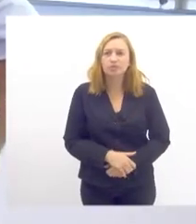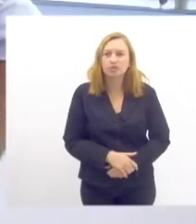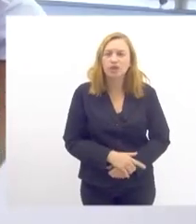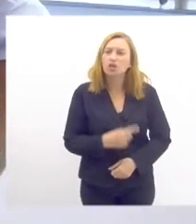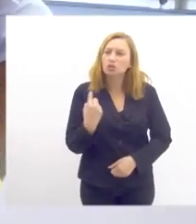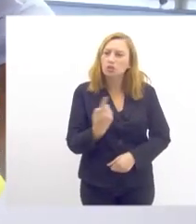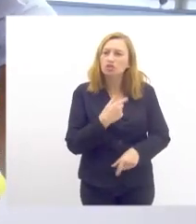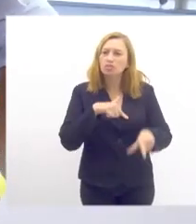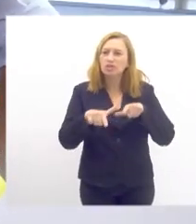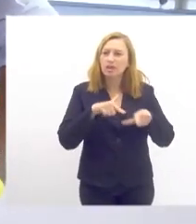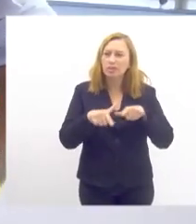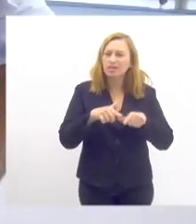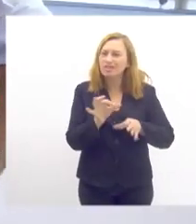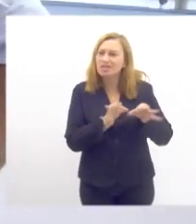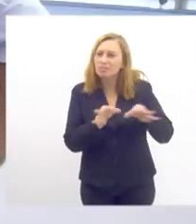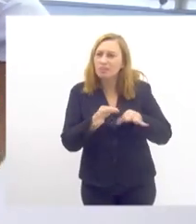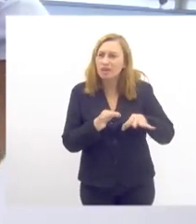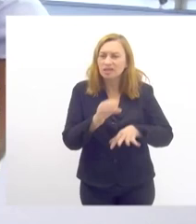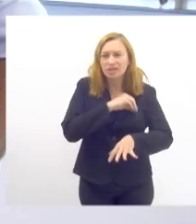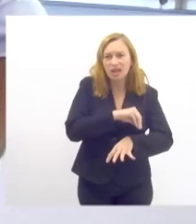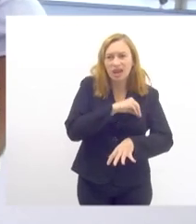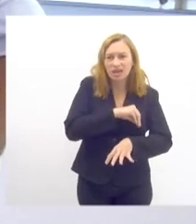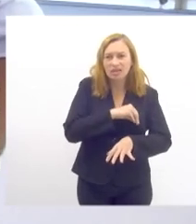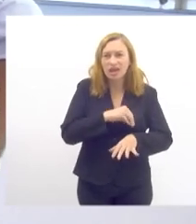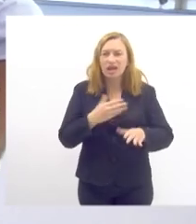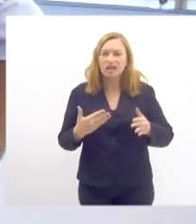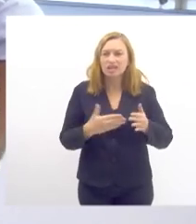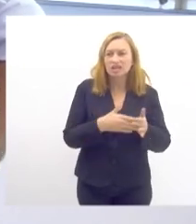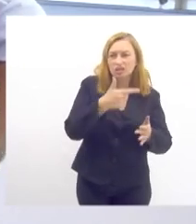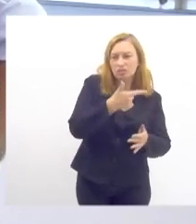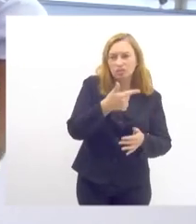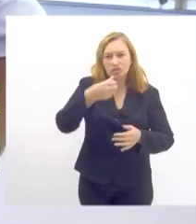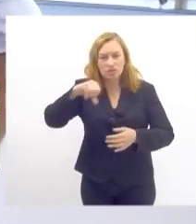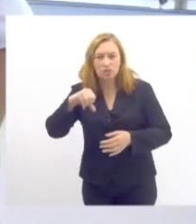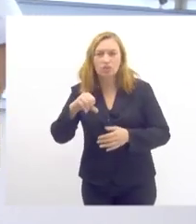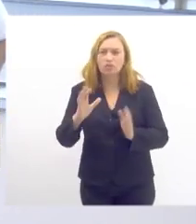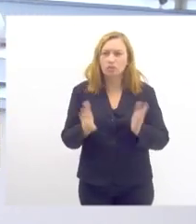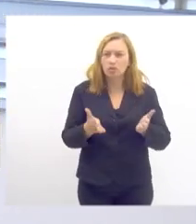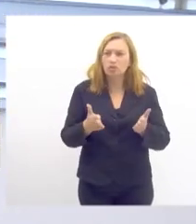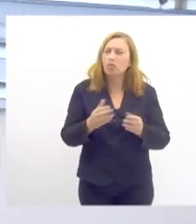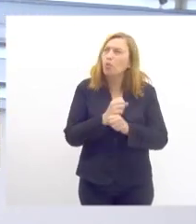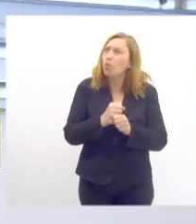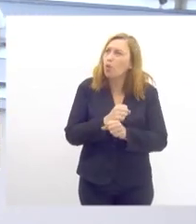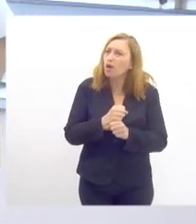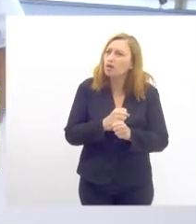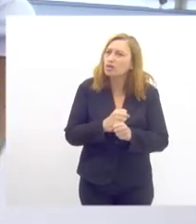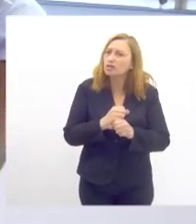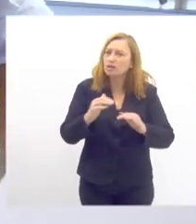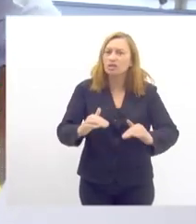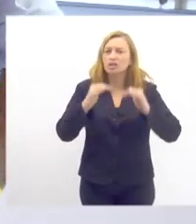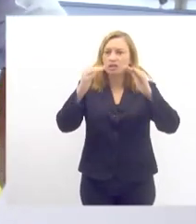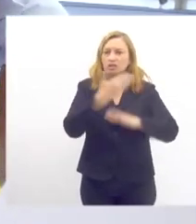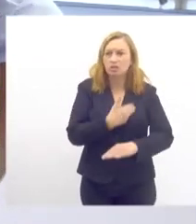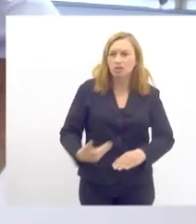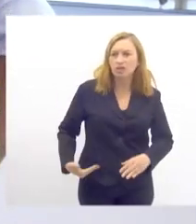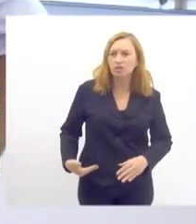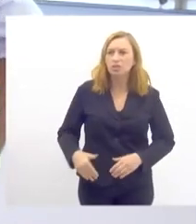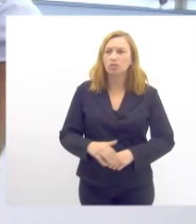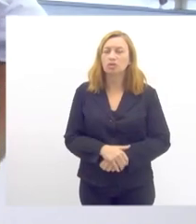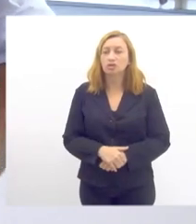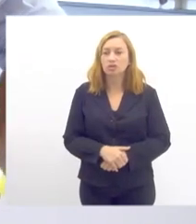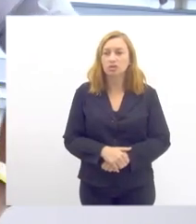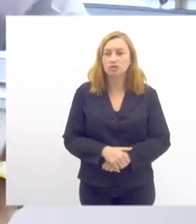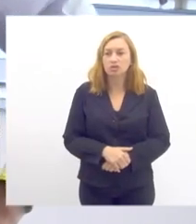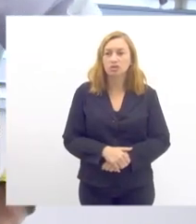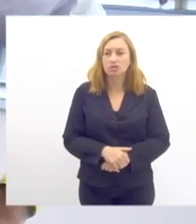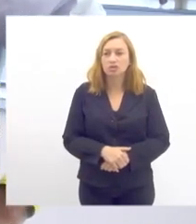estamos trabalhando nesse plano de cargos desde 2019. Coincidentemente, foi até um ano em que o excelentíssimo governador esteve ainda